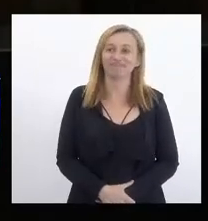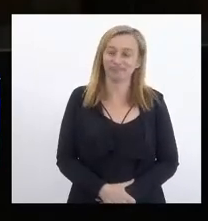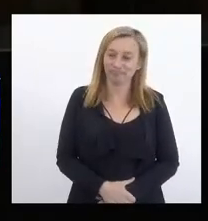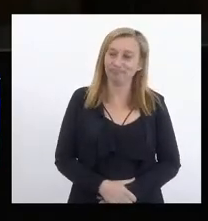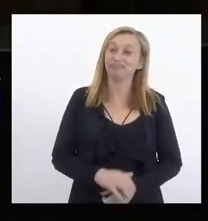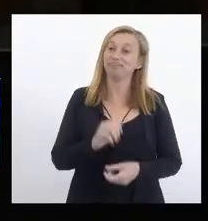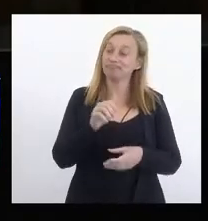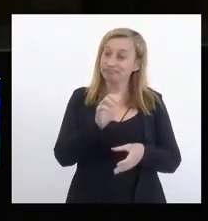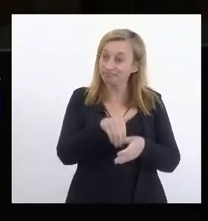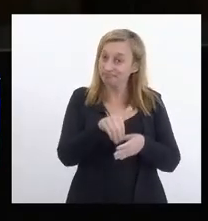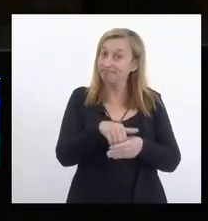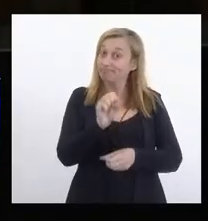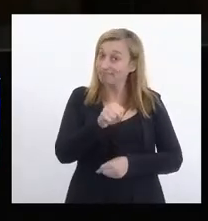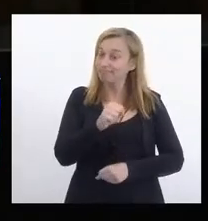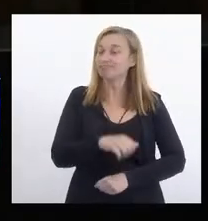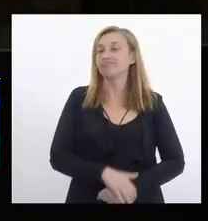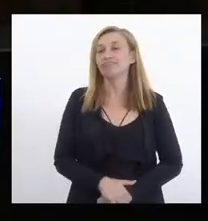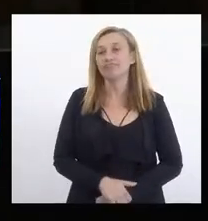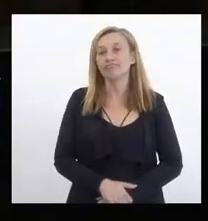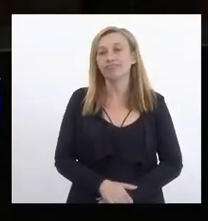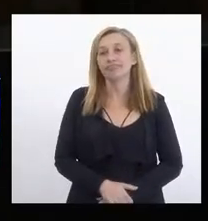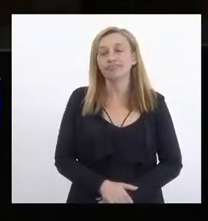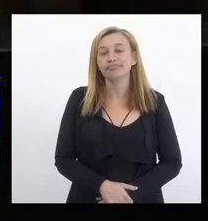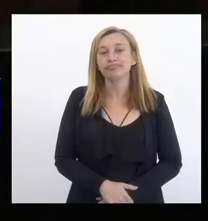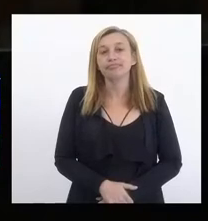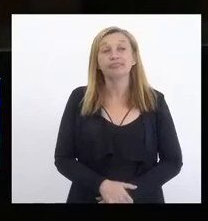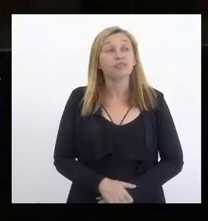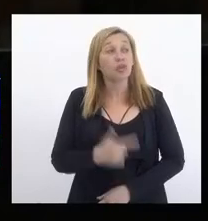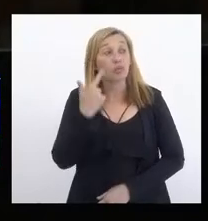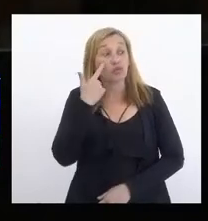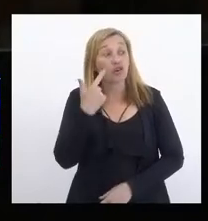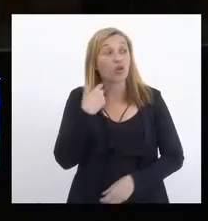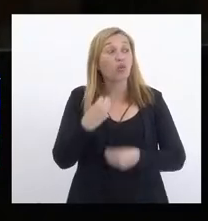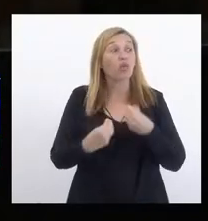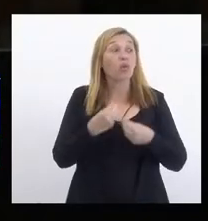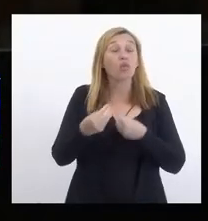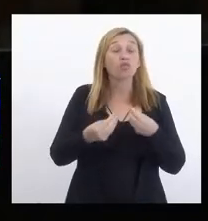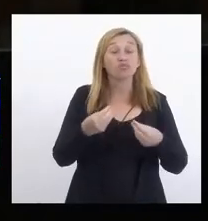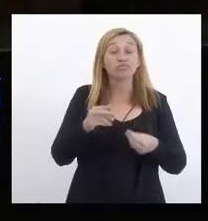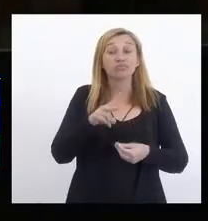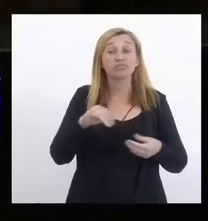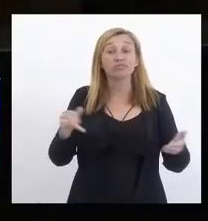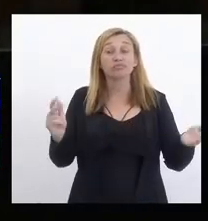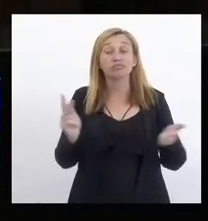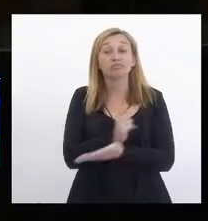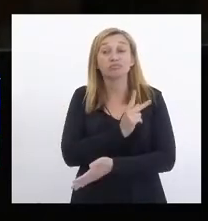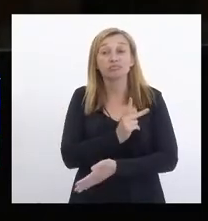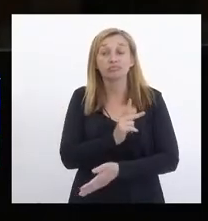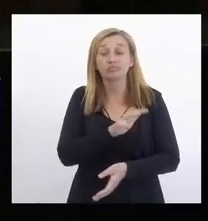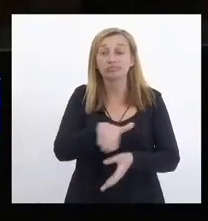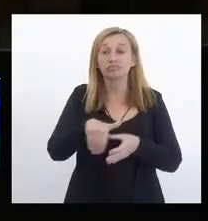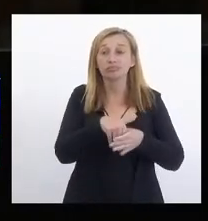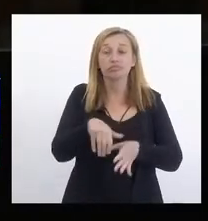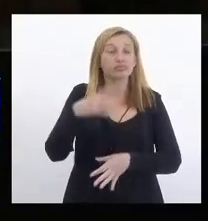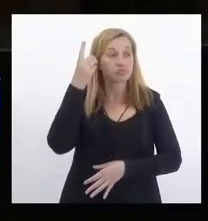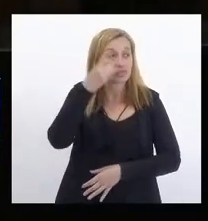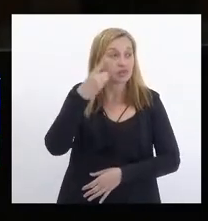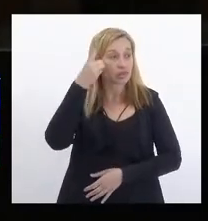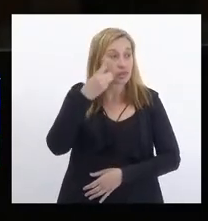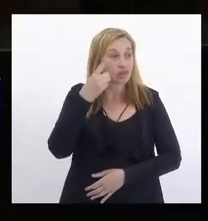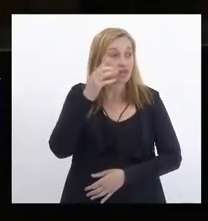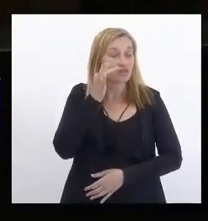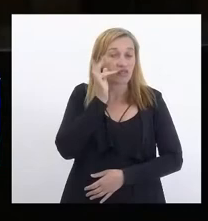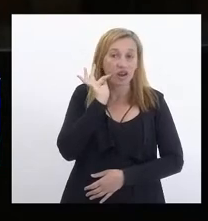Esta casa aqui vai ter que votar. E aí vamos ver como é que vai ser esta votação, nobre deputado Flávio